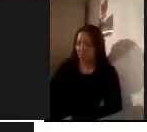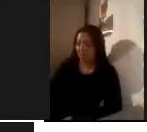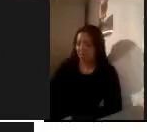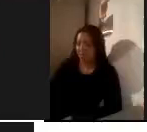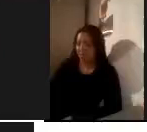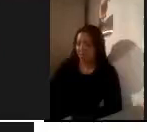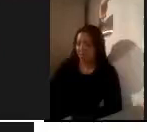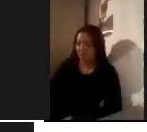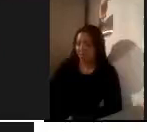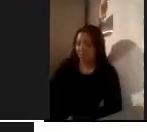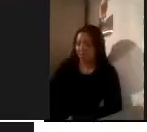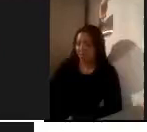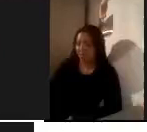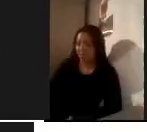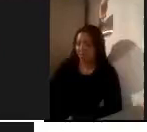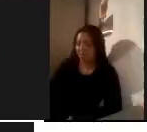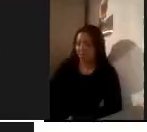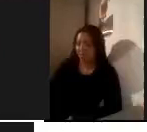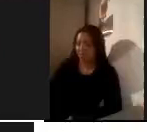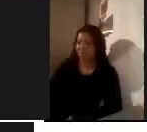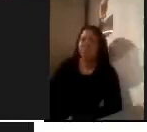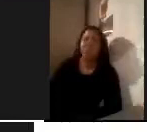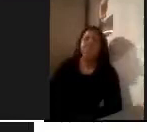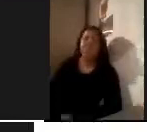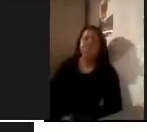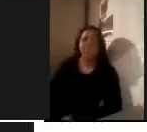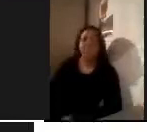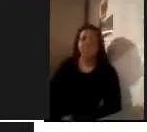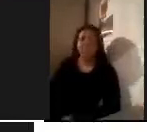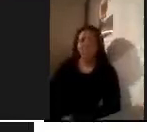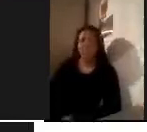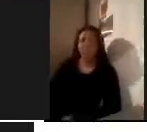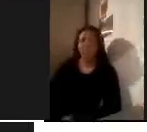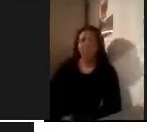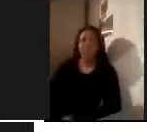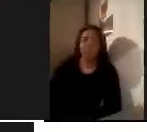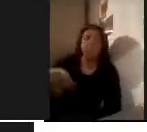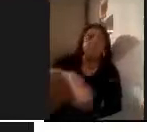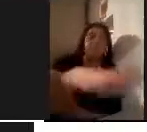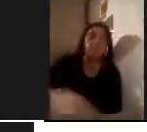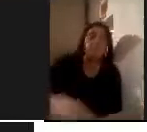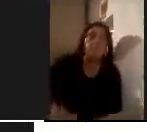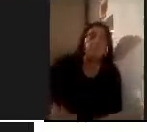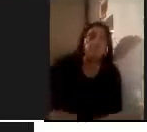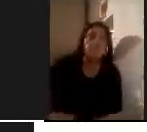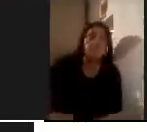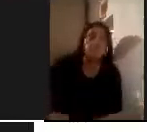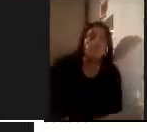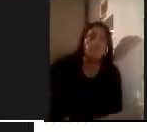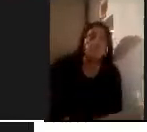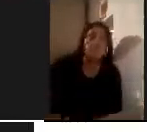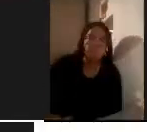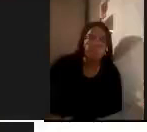tipo de malformação, trauma, né, se a mulher, por exemplo, vive um ambiente muito violento, se tem infecção